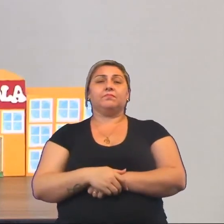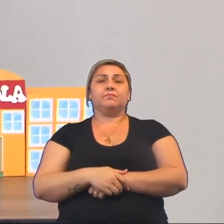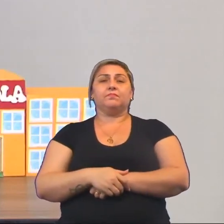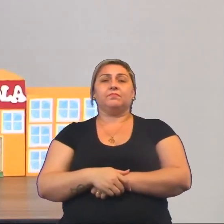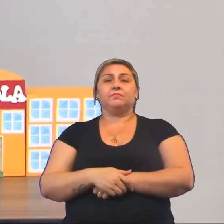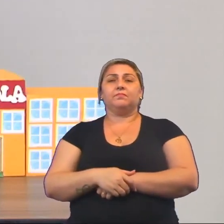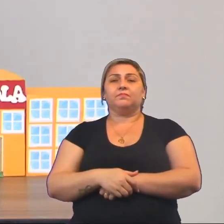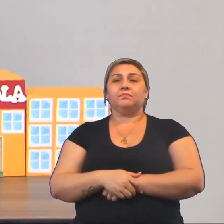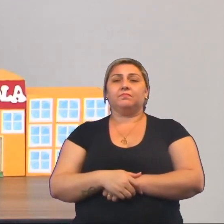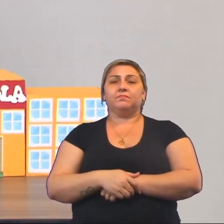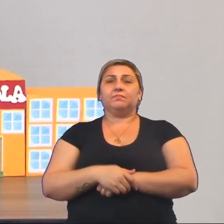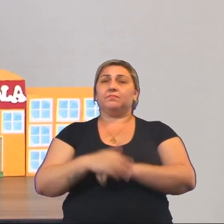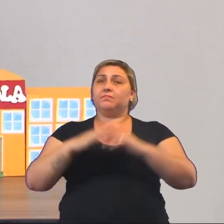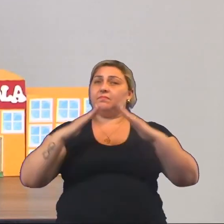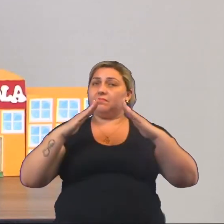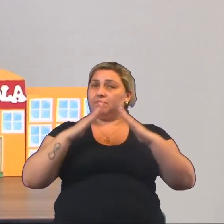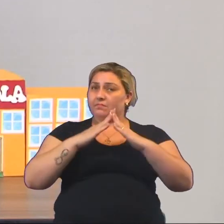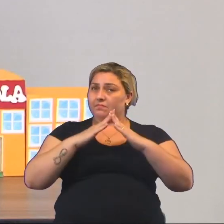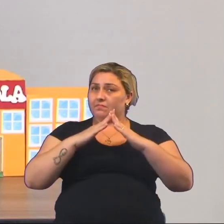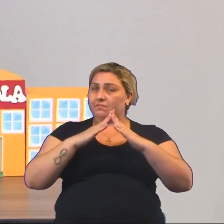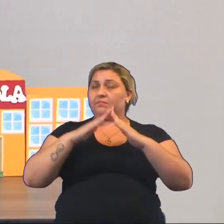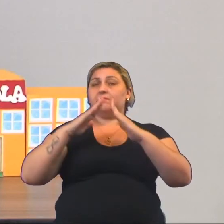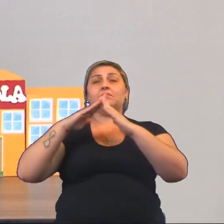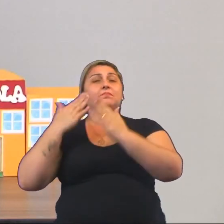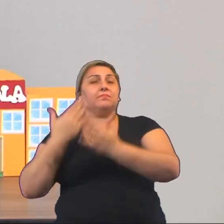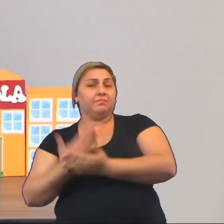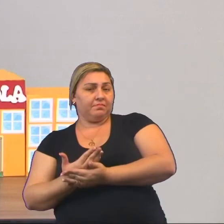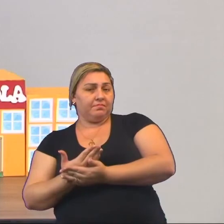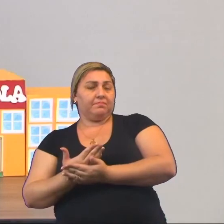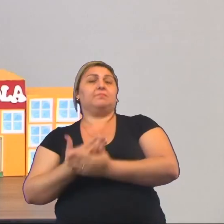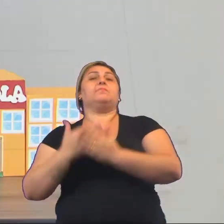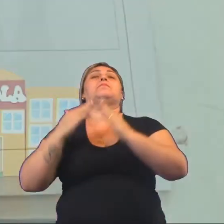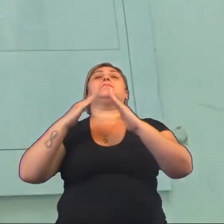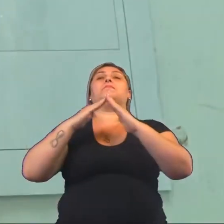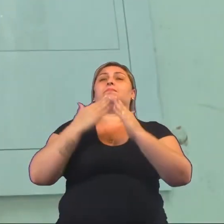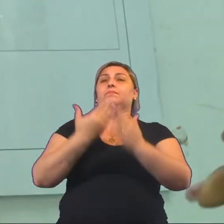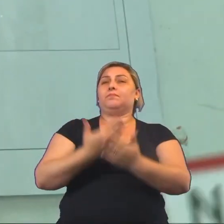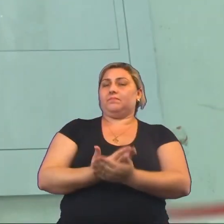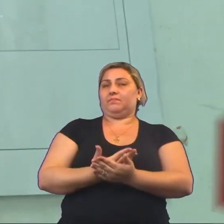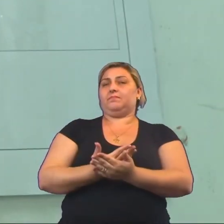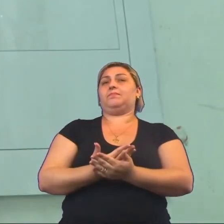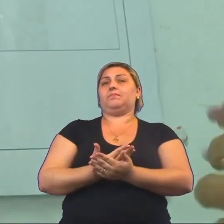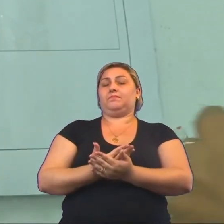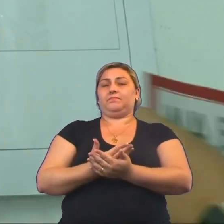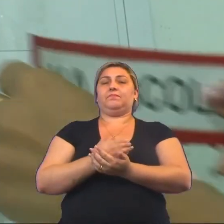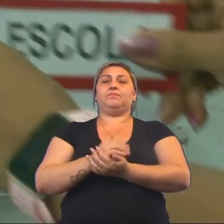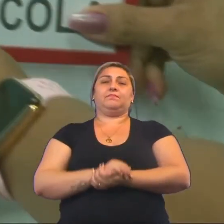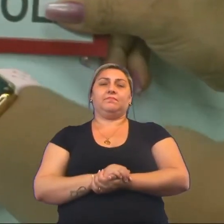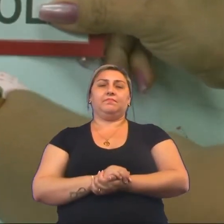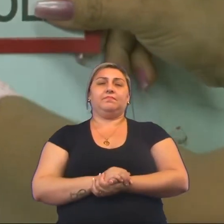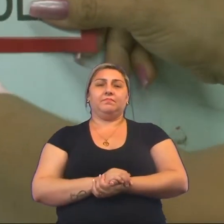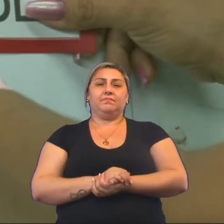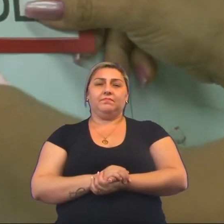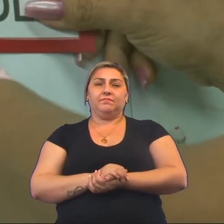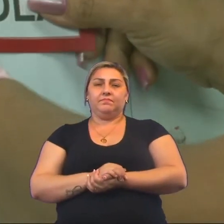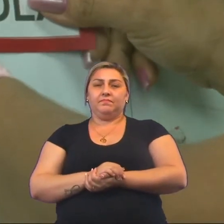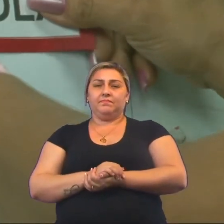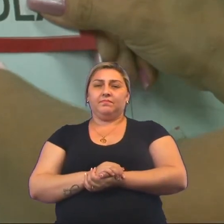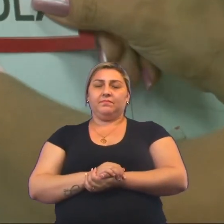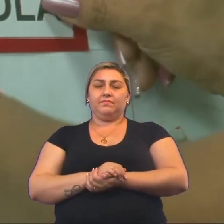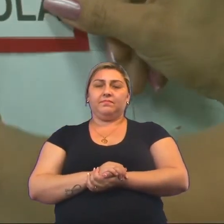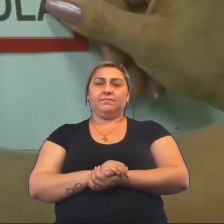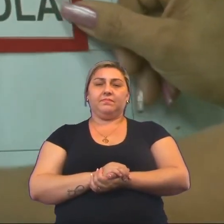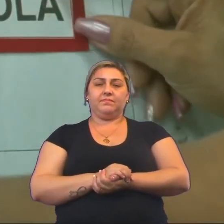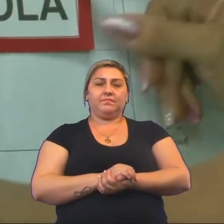em casa ou na escola? Na escola, isso mesmo, crianças.